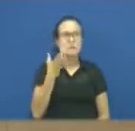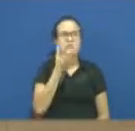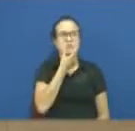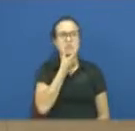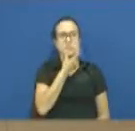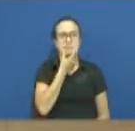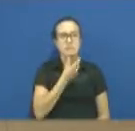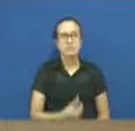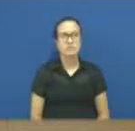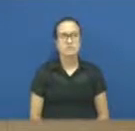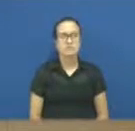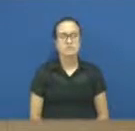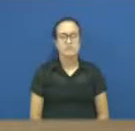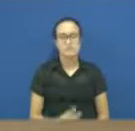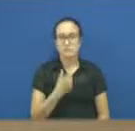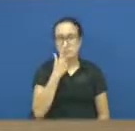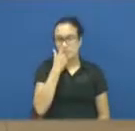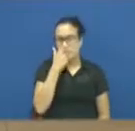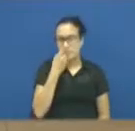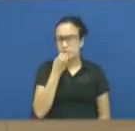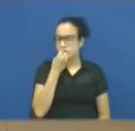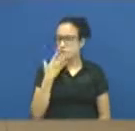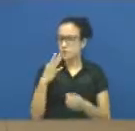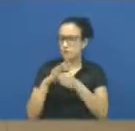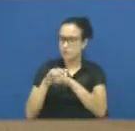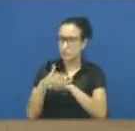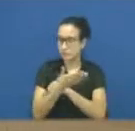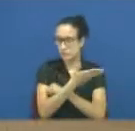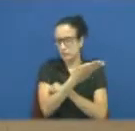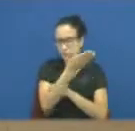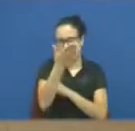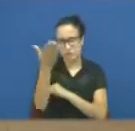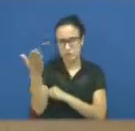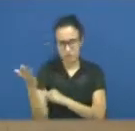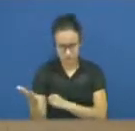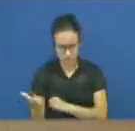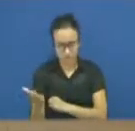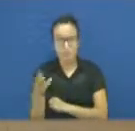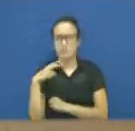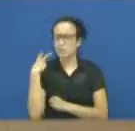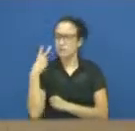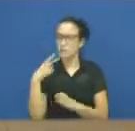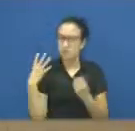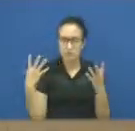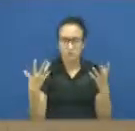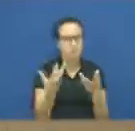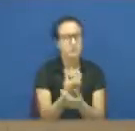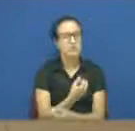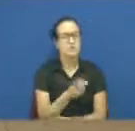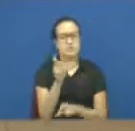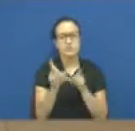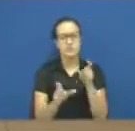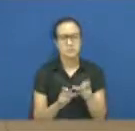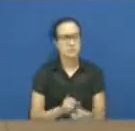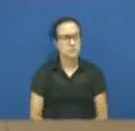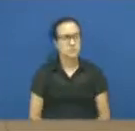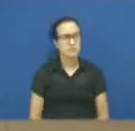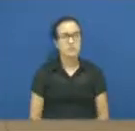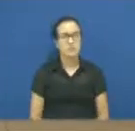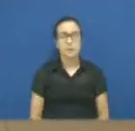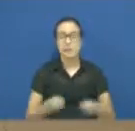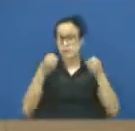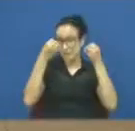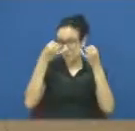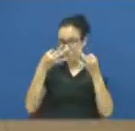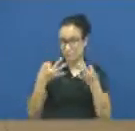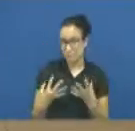Monteiro. Boa noite a todos que nos ouvem, aos vereadores e vereadoras. Só para justificar a